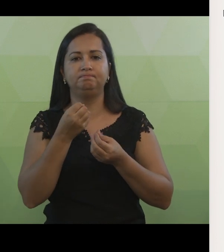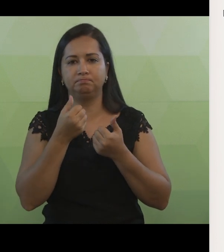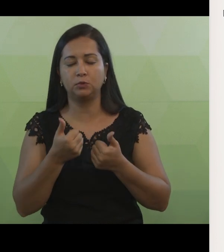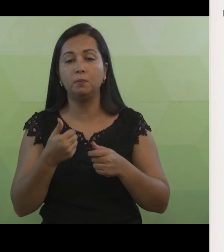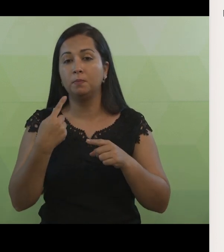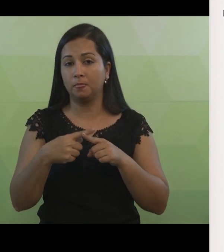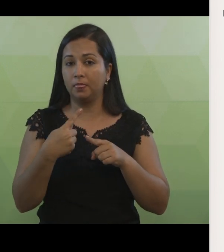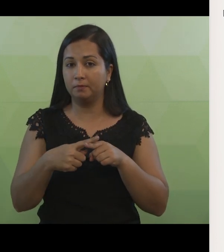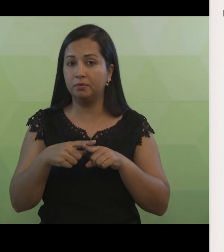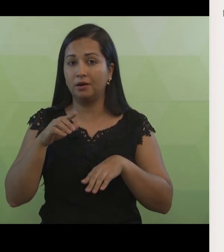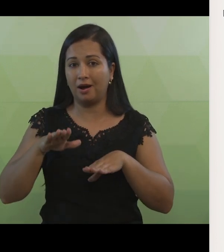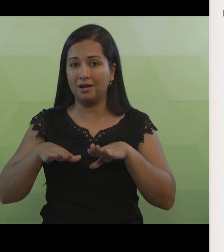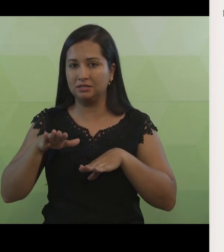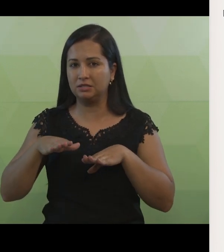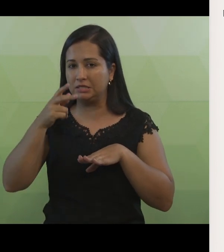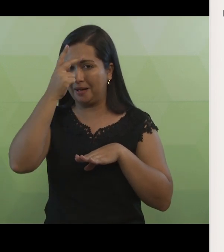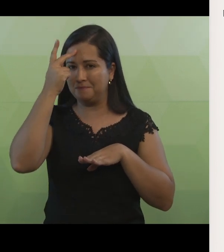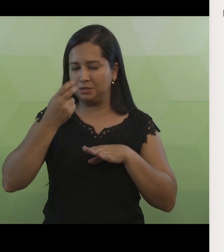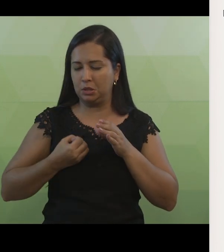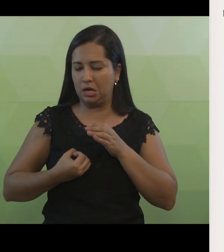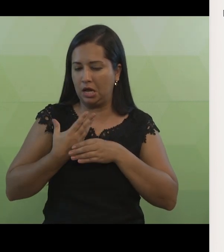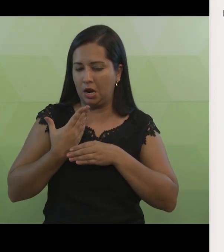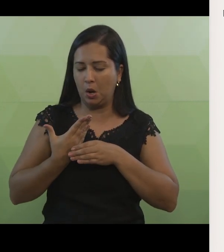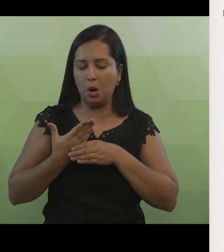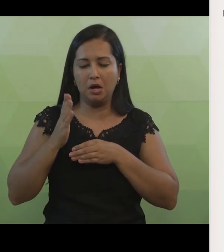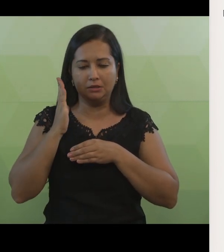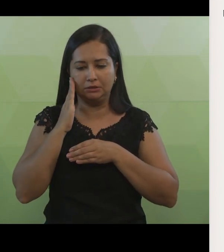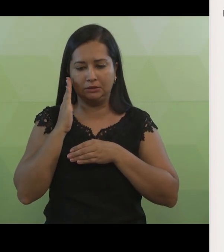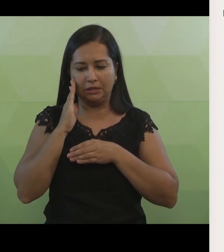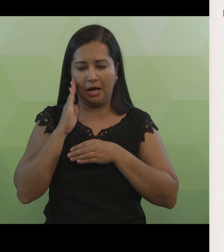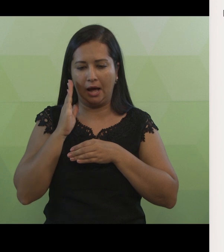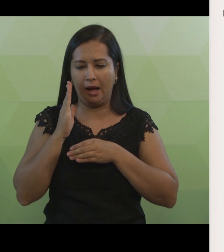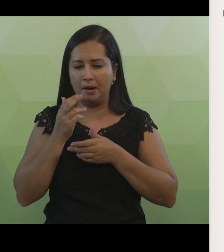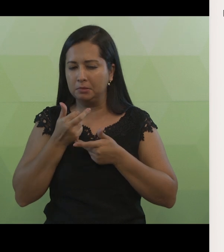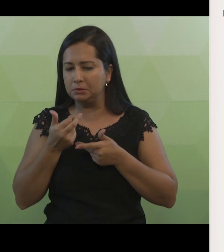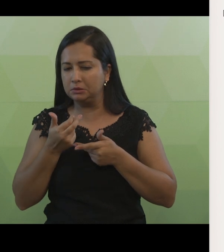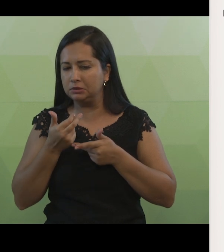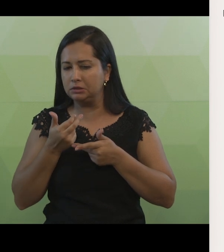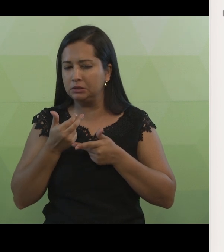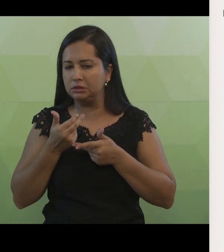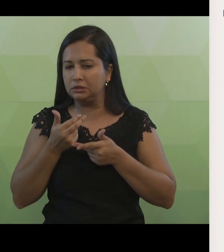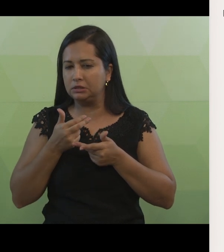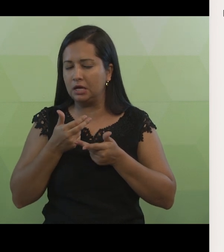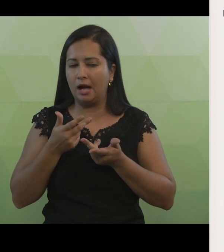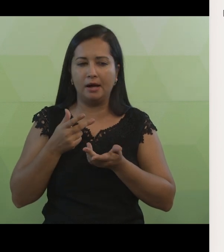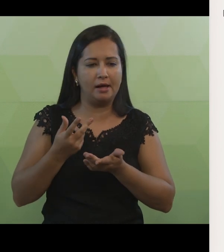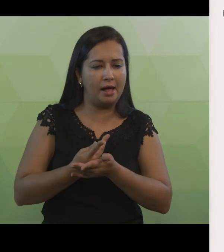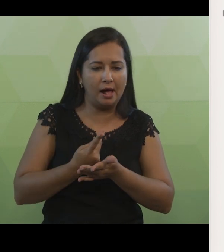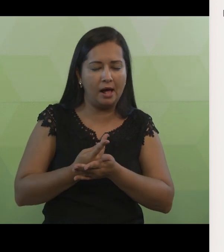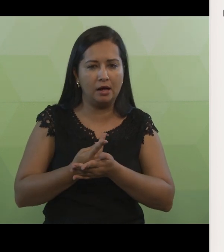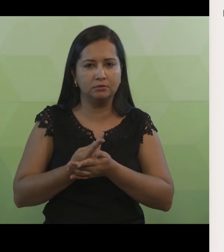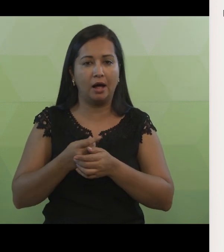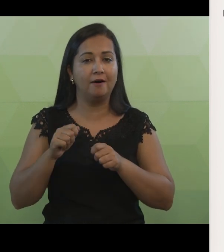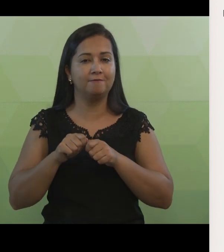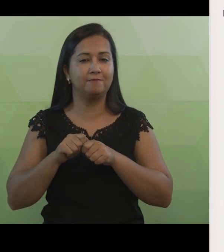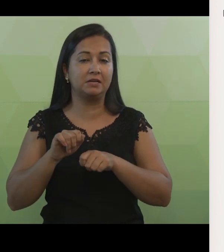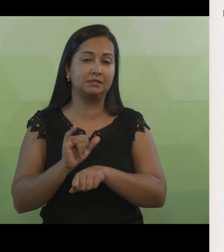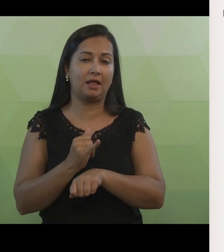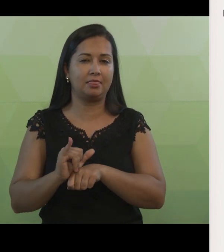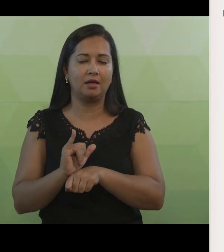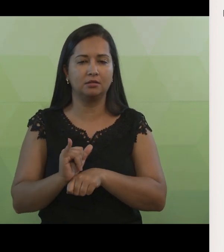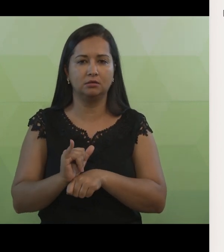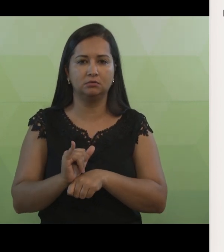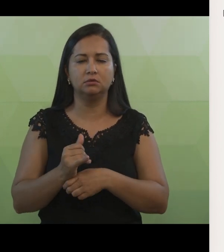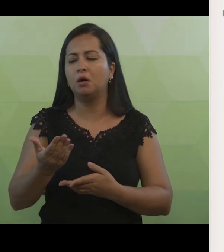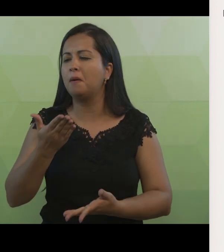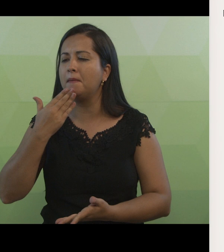dados que já sabe que o sistema aceita, e, portanto, dificilmente encontraria erros. E no caso de um tipo de usuário diferente, testaria